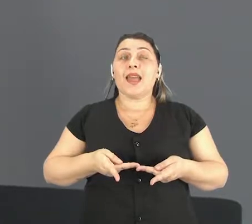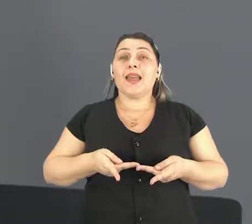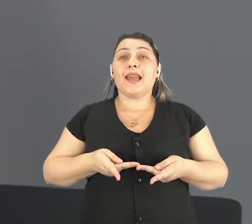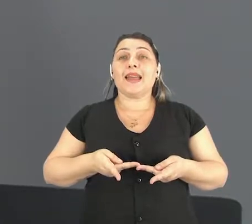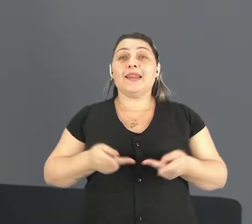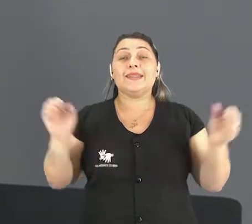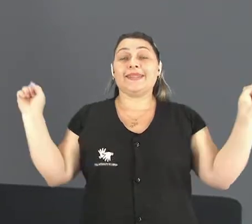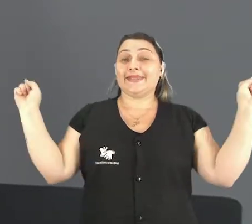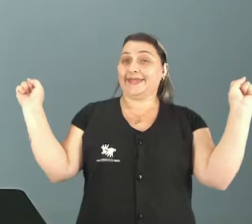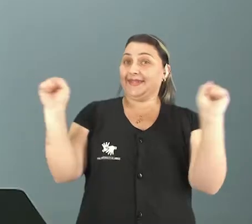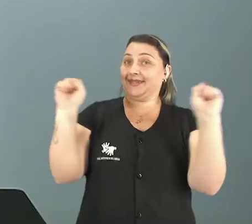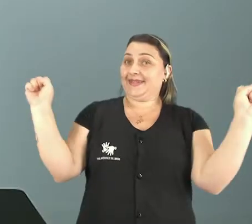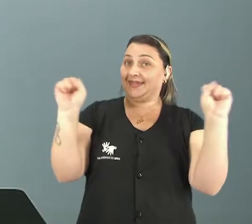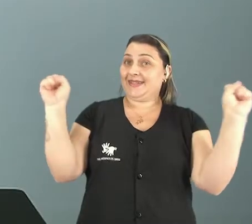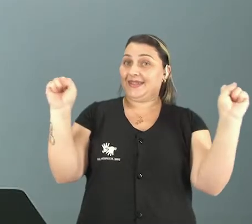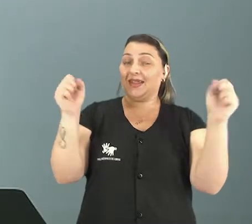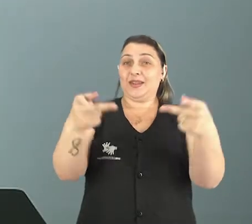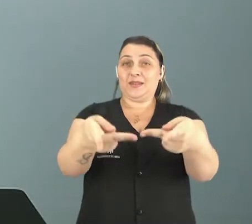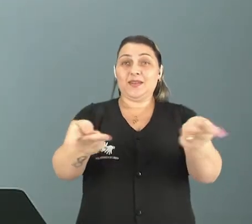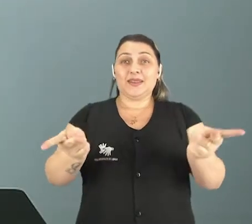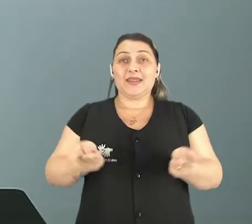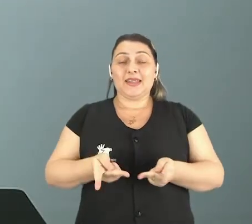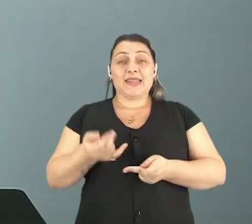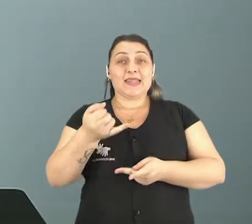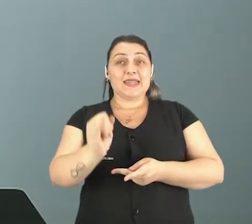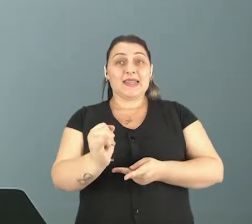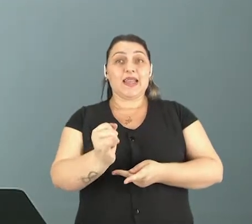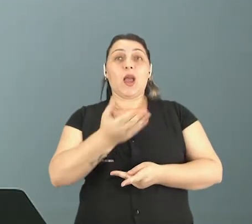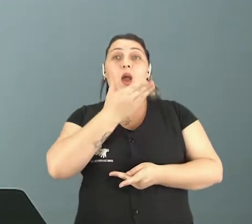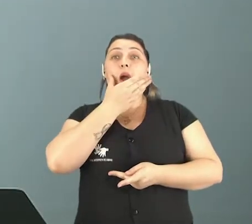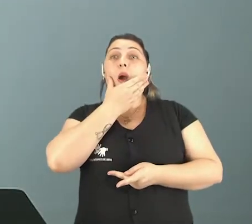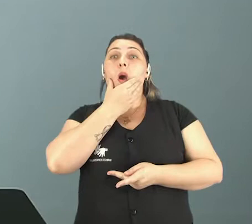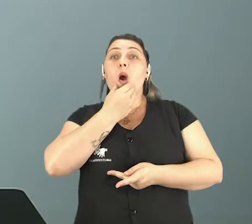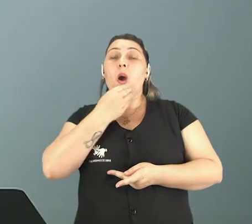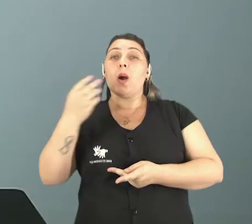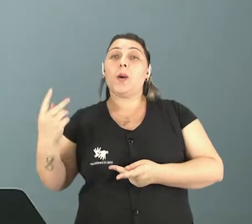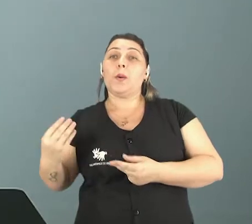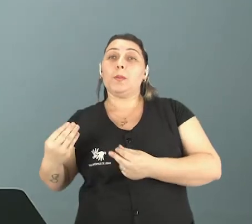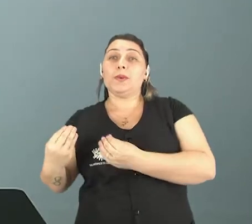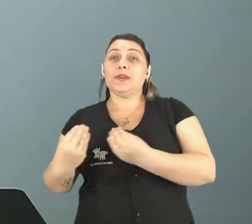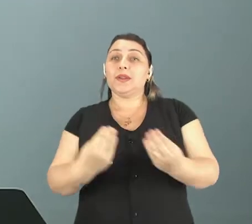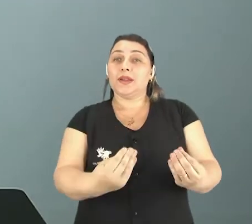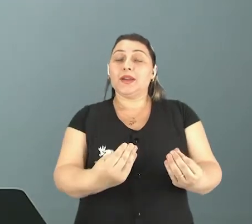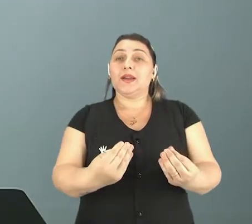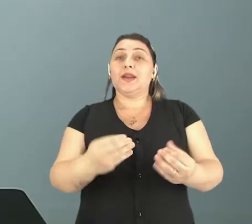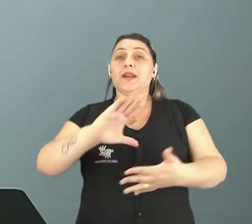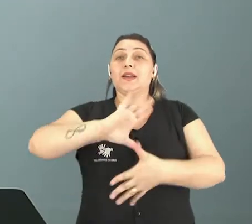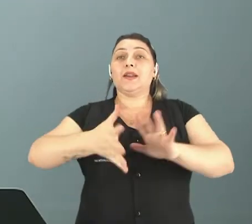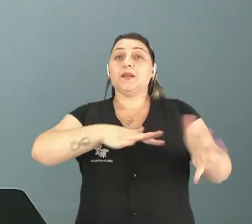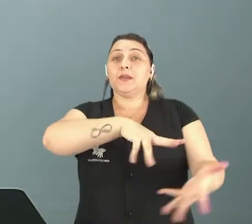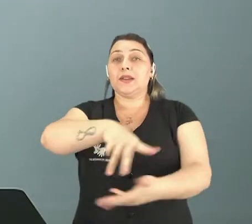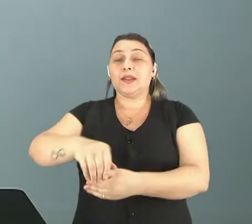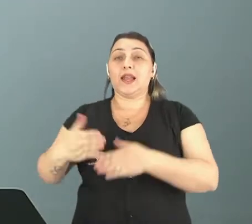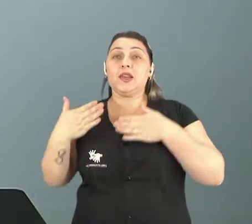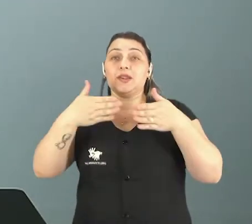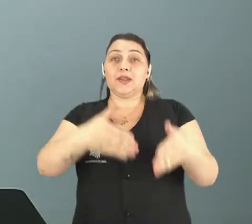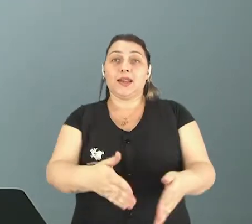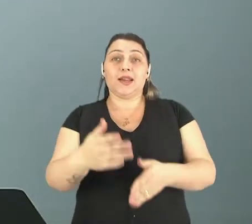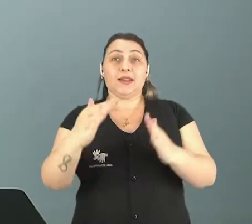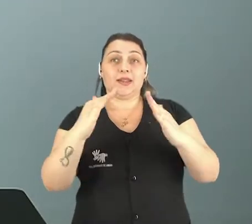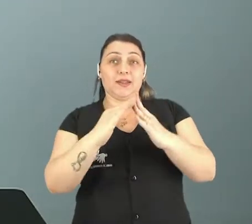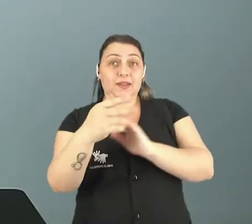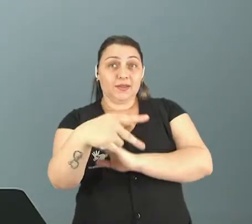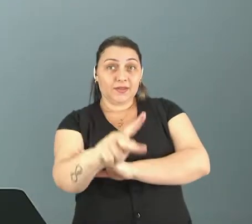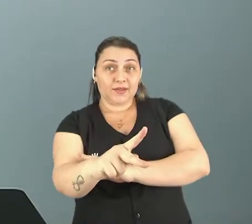Eu adoro pizza. Se o entregador, nessa época de pandemia, chegasse aí na sua